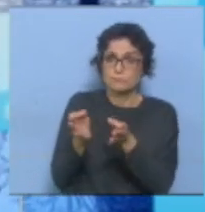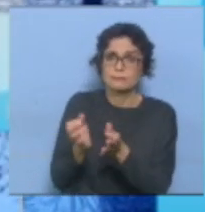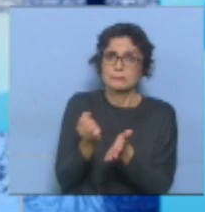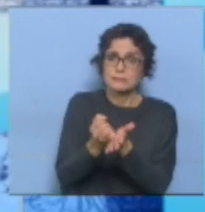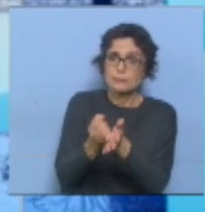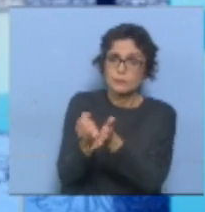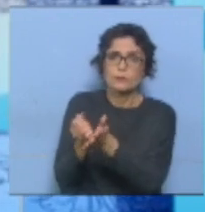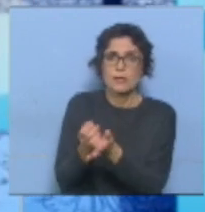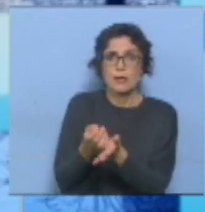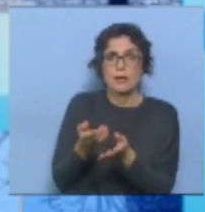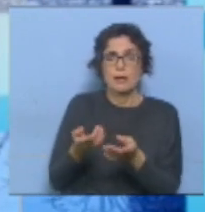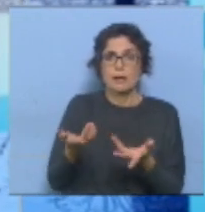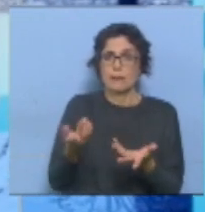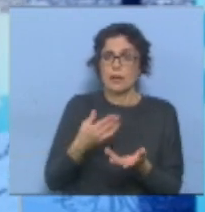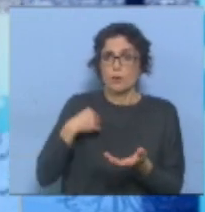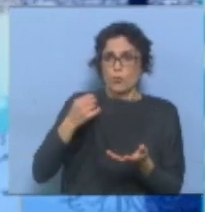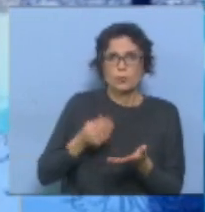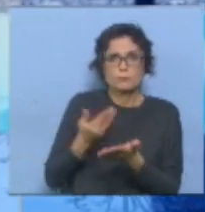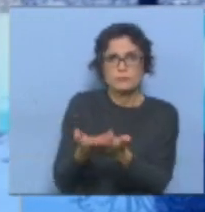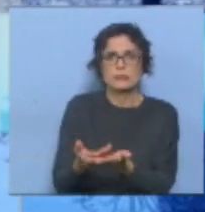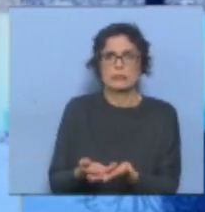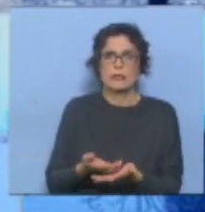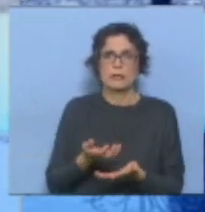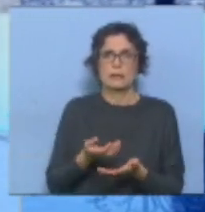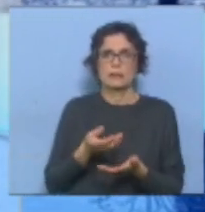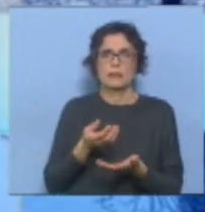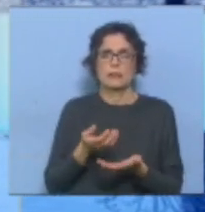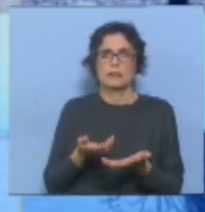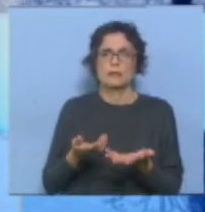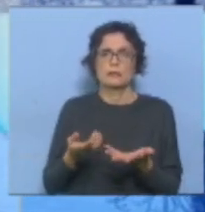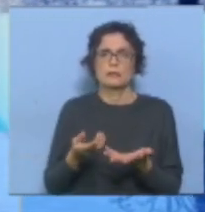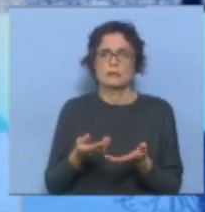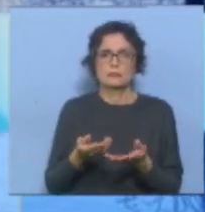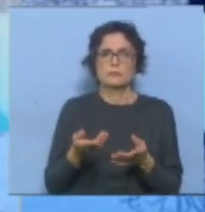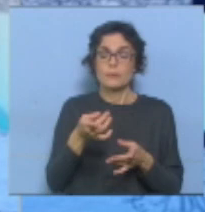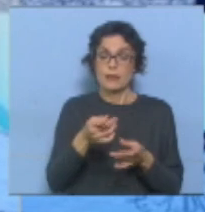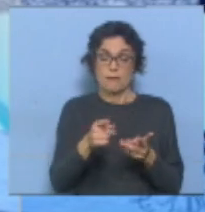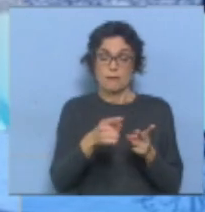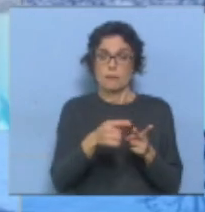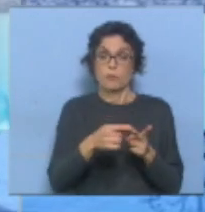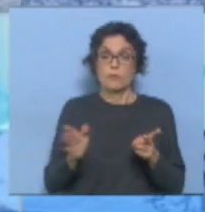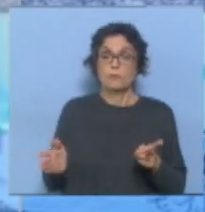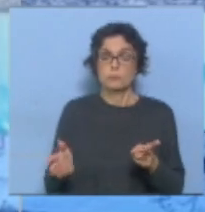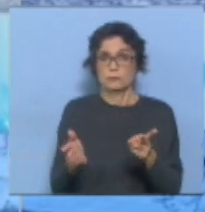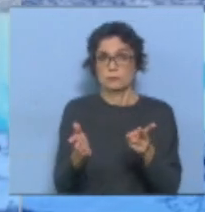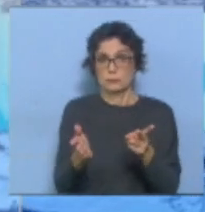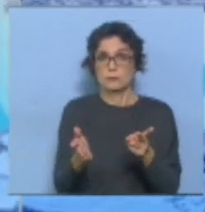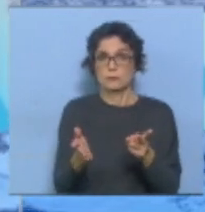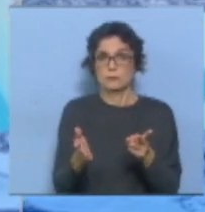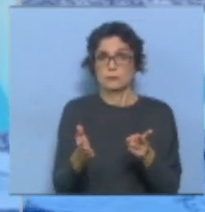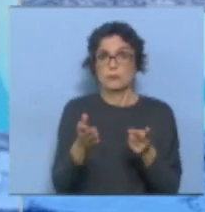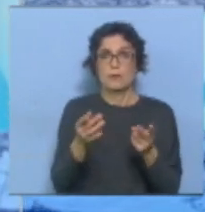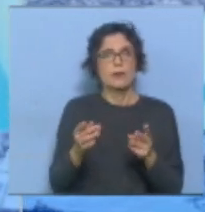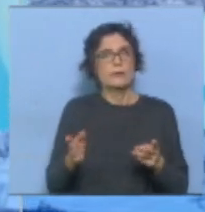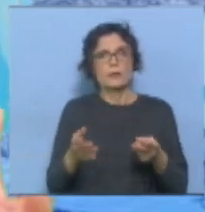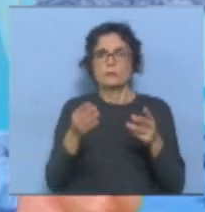pão, massa, roupa. Tem uma linha da promoção da pessoa humana através da